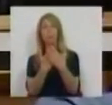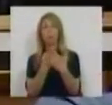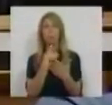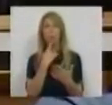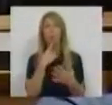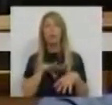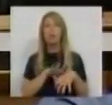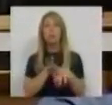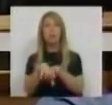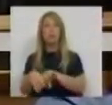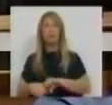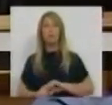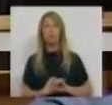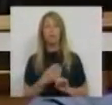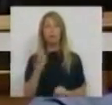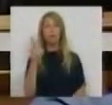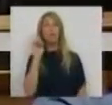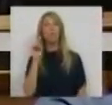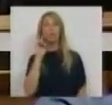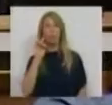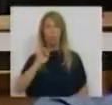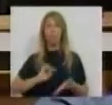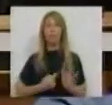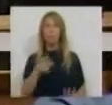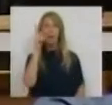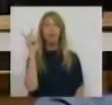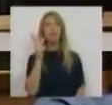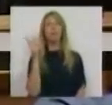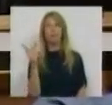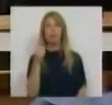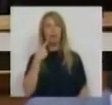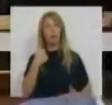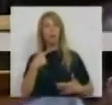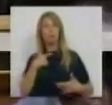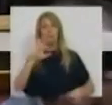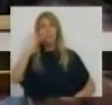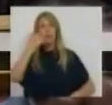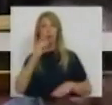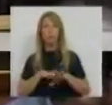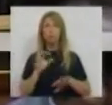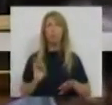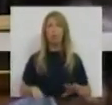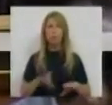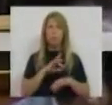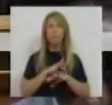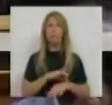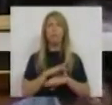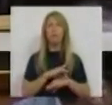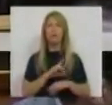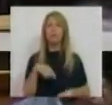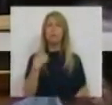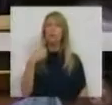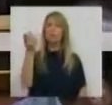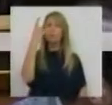destruição, quando o valor fundamental da vida é colocado em causa pelo fanatismo, que nós nos